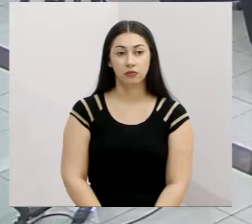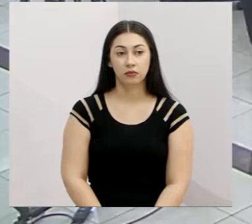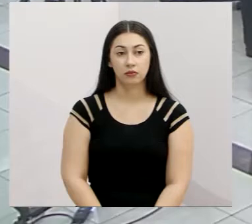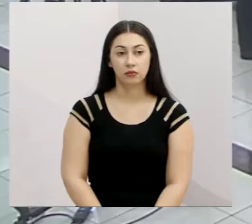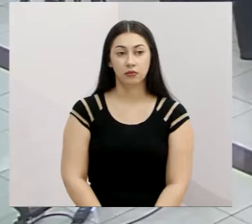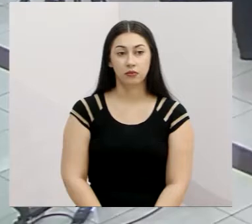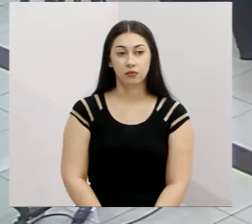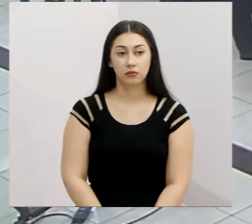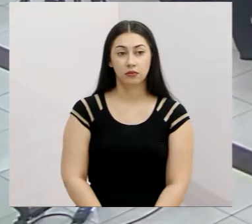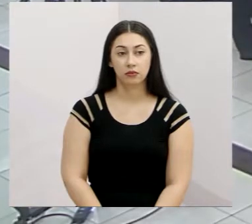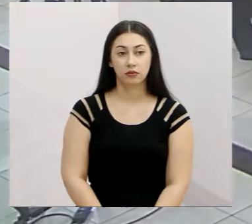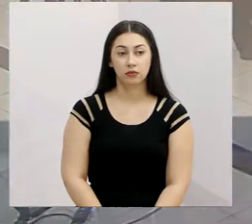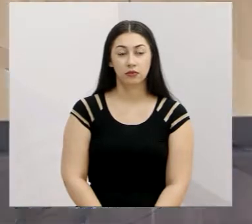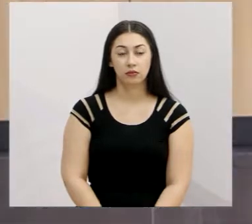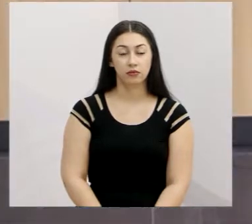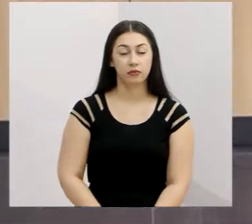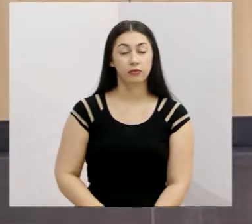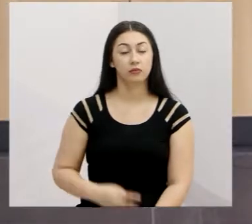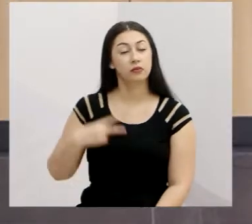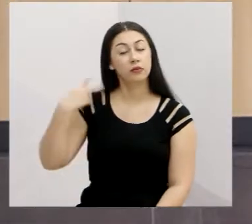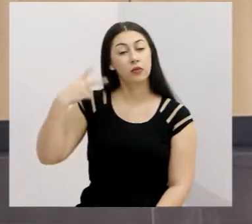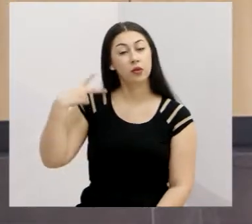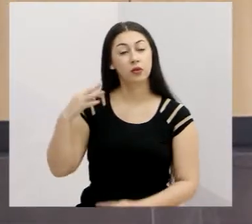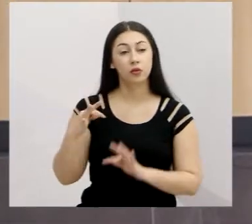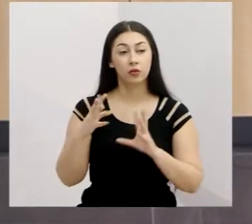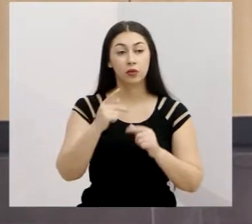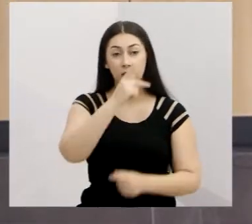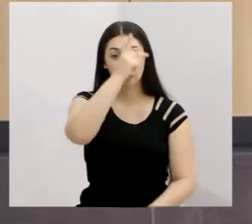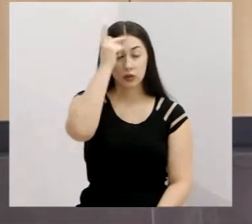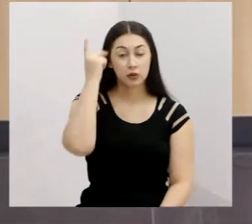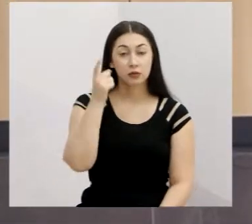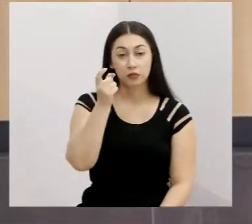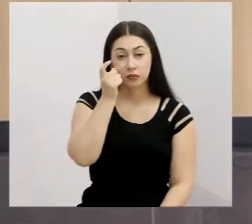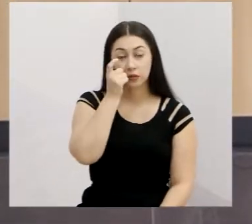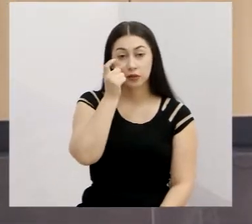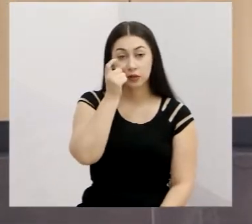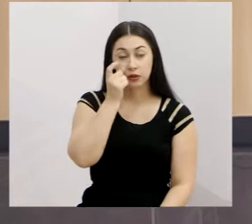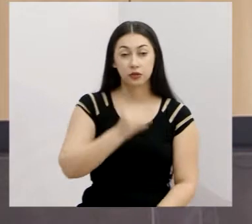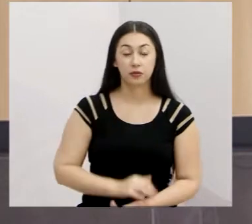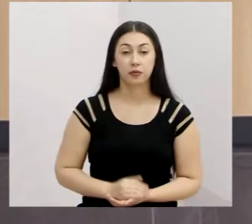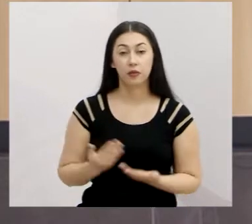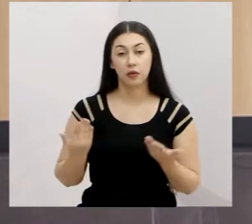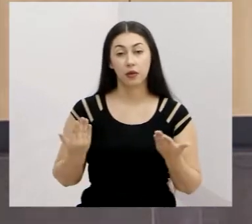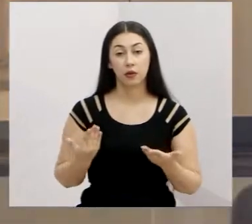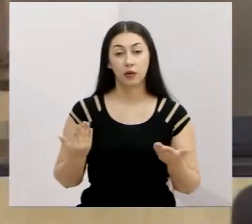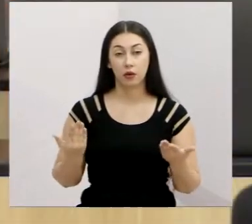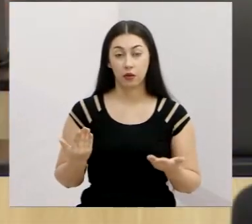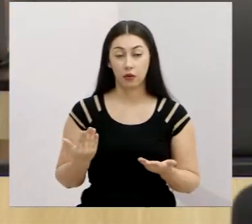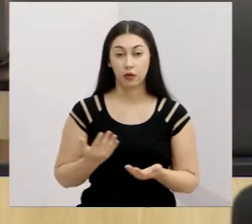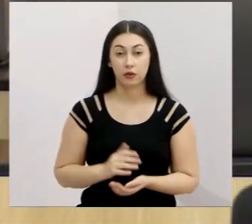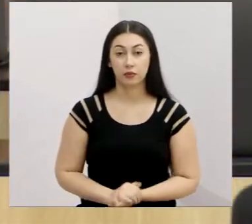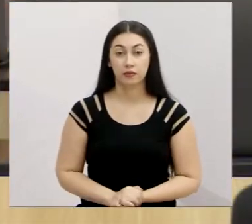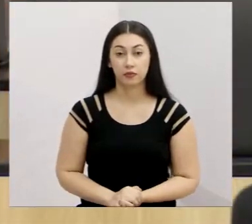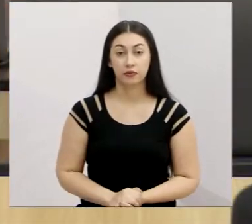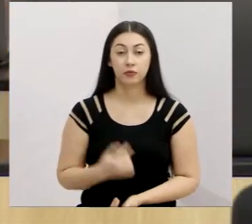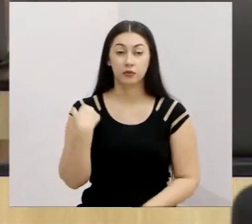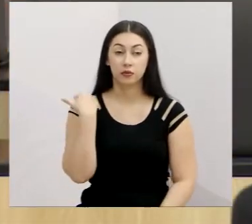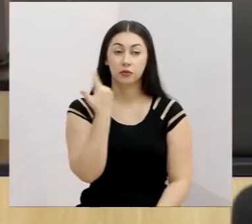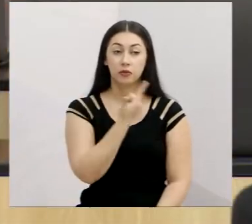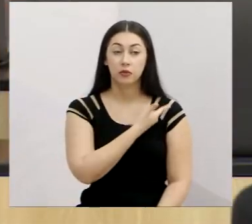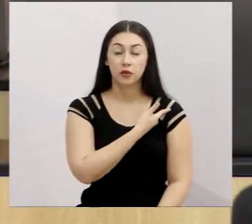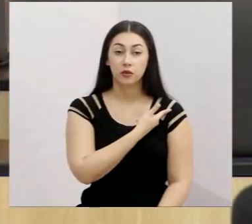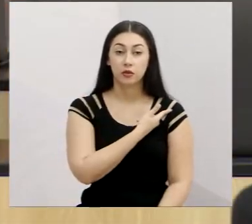os senhores vereadores e todos aqueles que nos assiste a partir desse momento nós